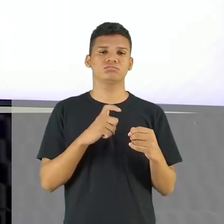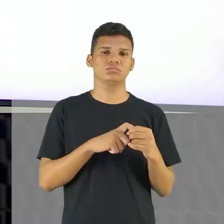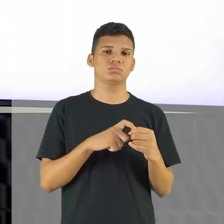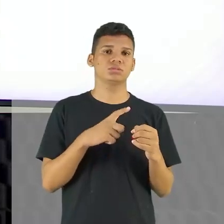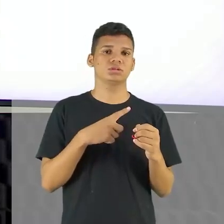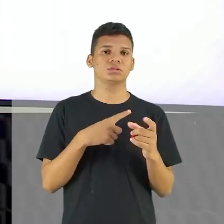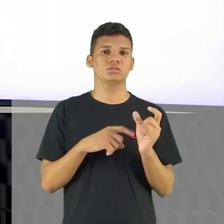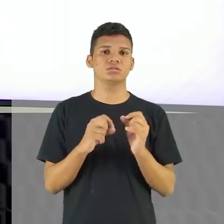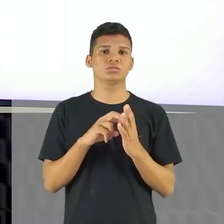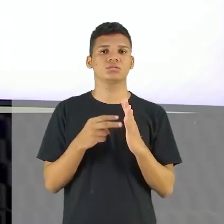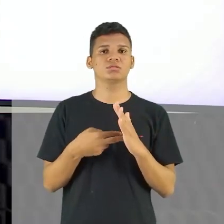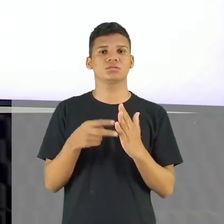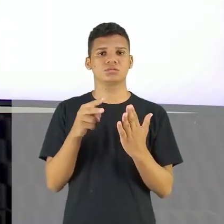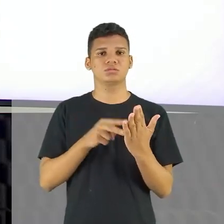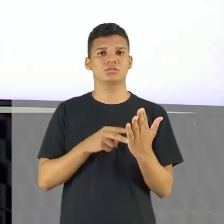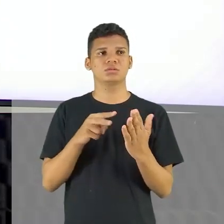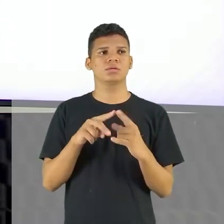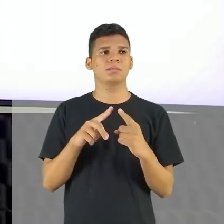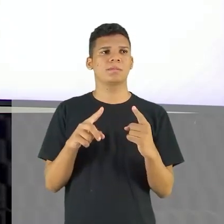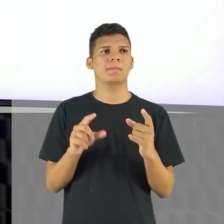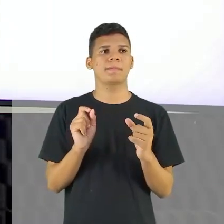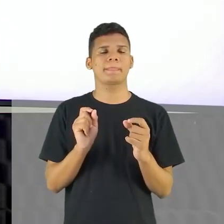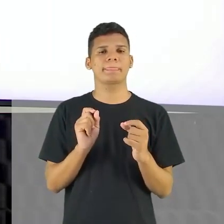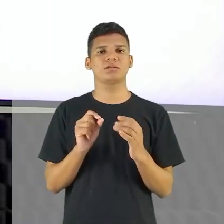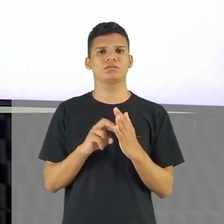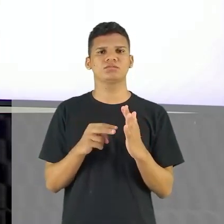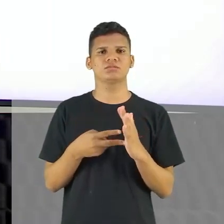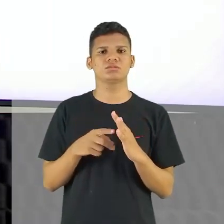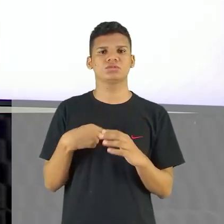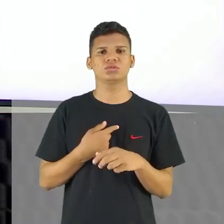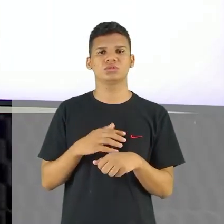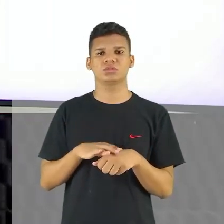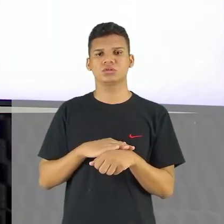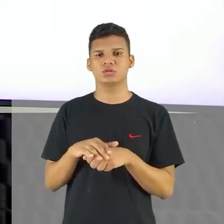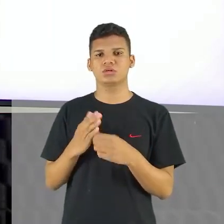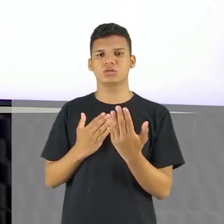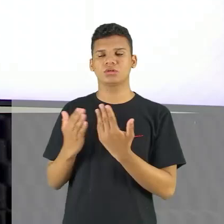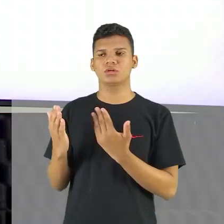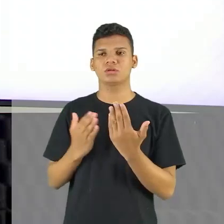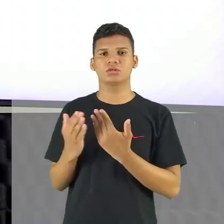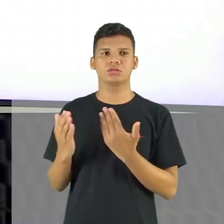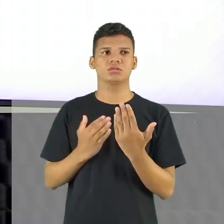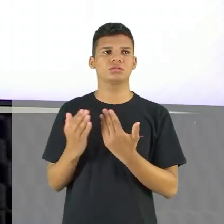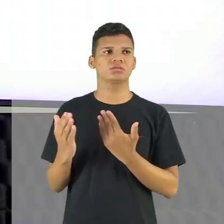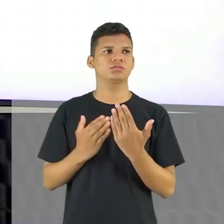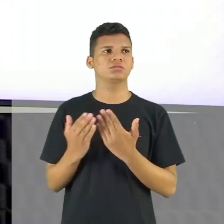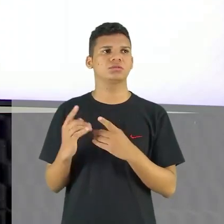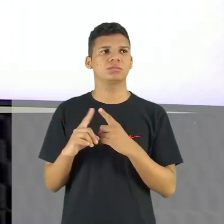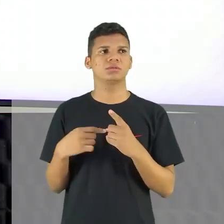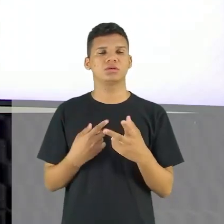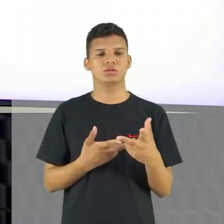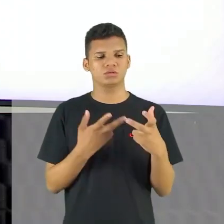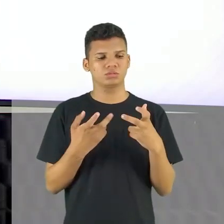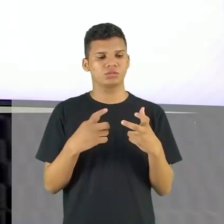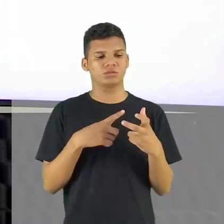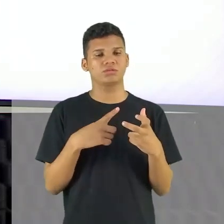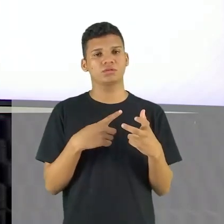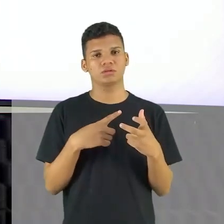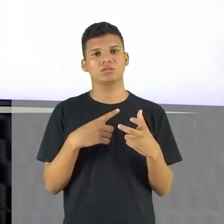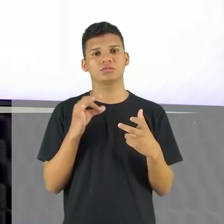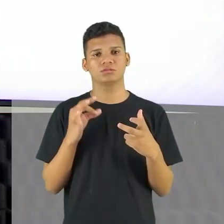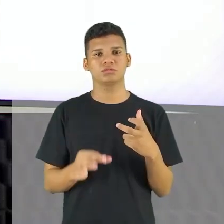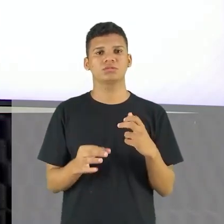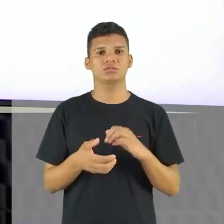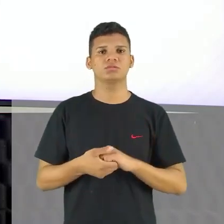aos versos. Ai, palavras, eu estou conversando. O meu eu poético, a minha maneira de ver as coisas